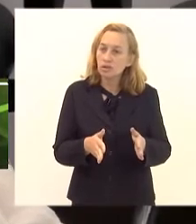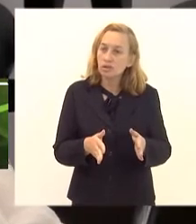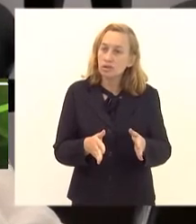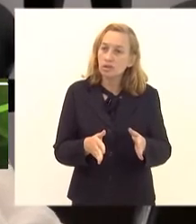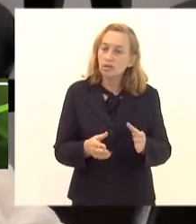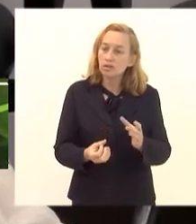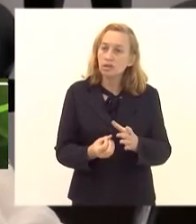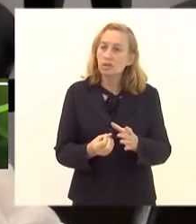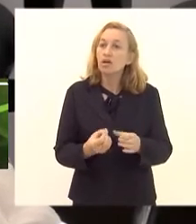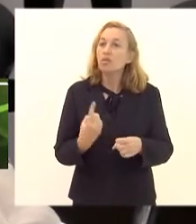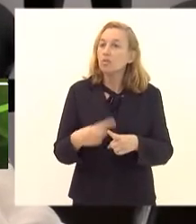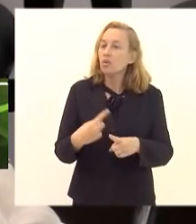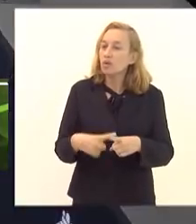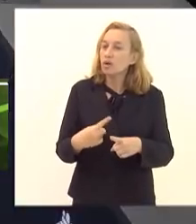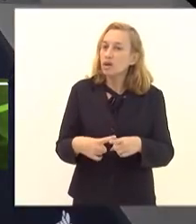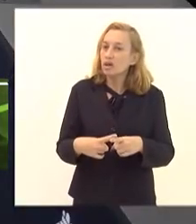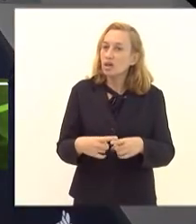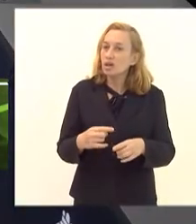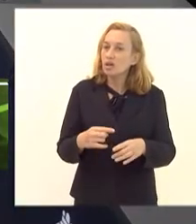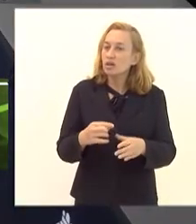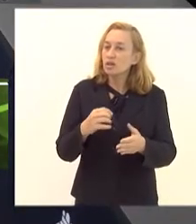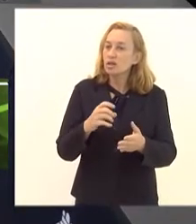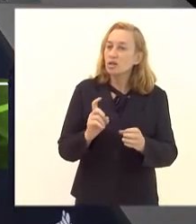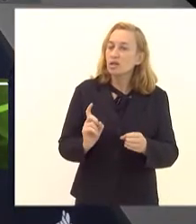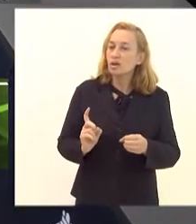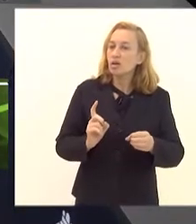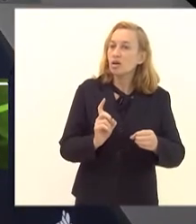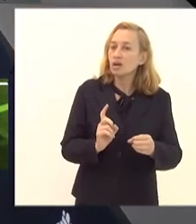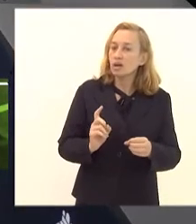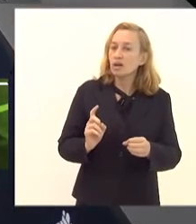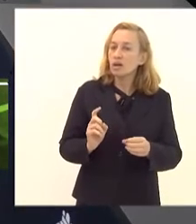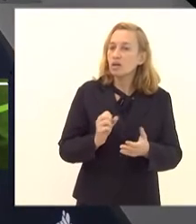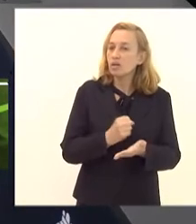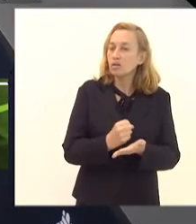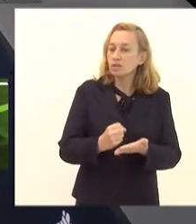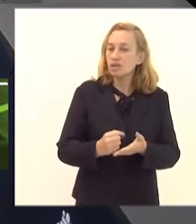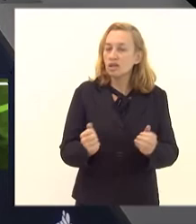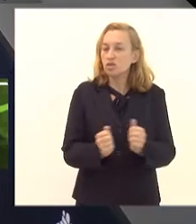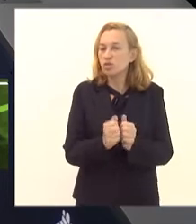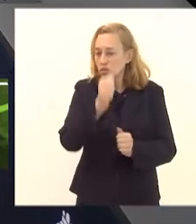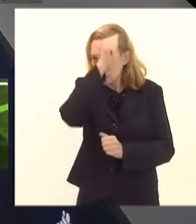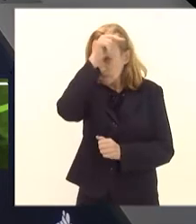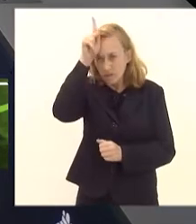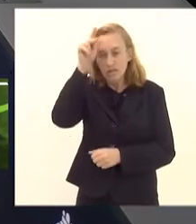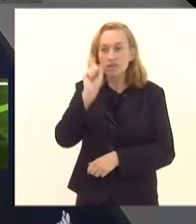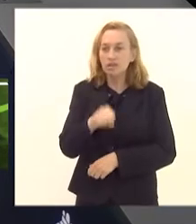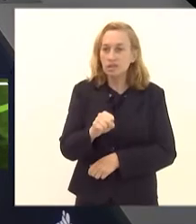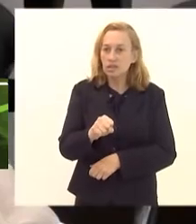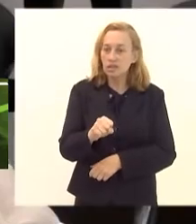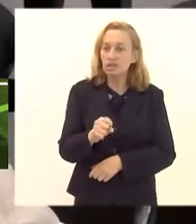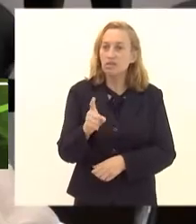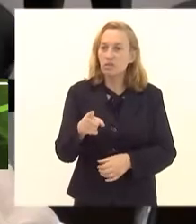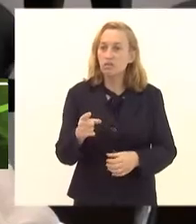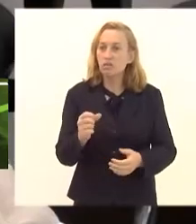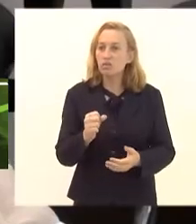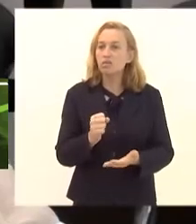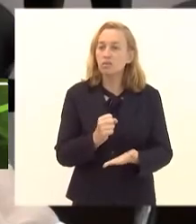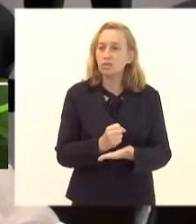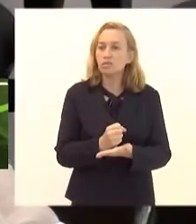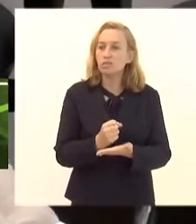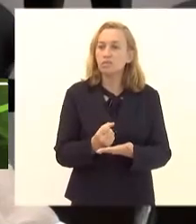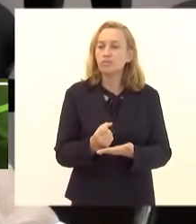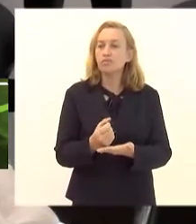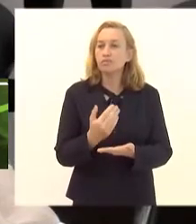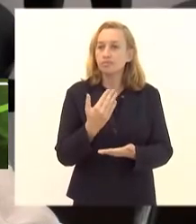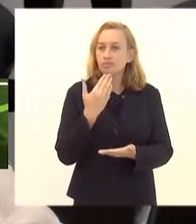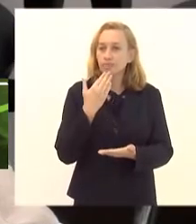intervenção é feita exatamente através de um convênio com a prefeitura. Geralmente. Nesse caso, foi um convênio com a prefeitura que a prefeitura solicitou que a gente...